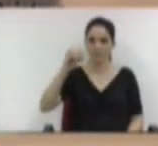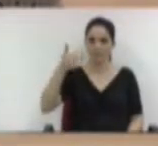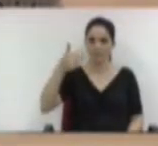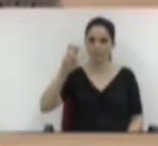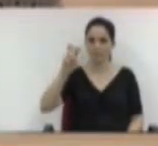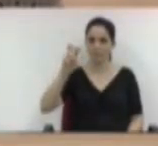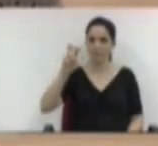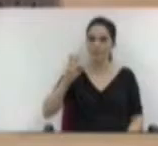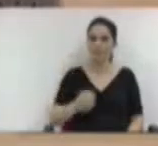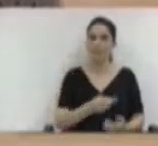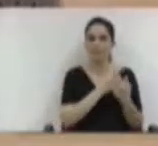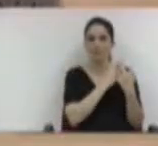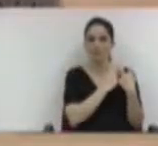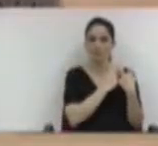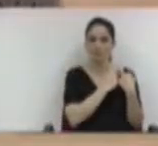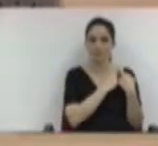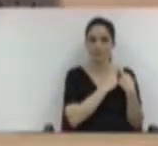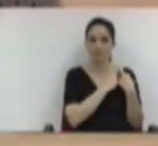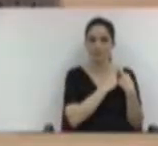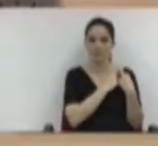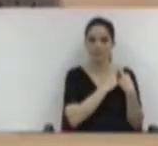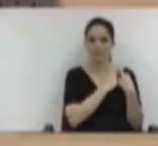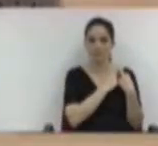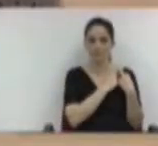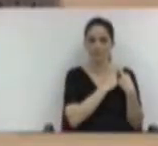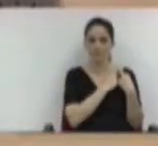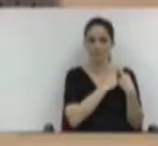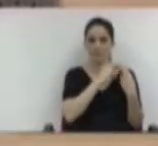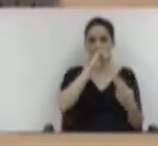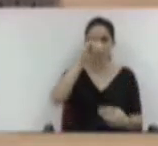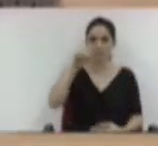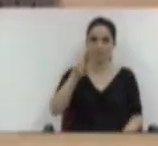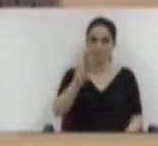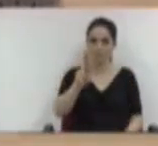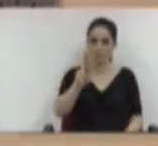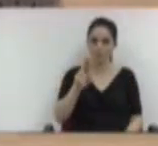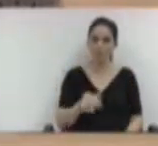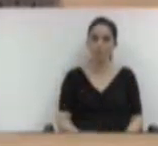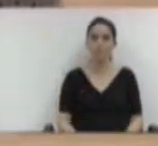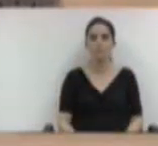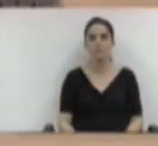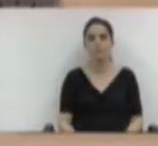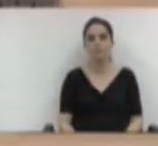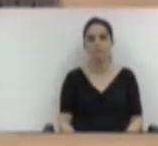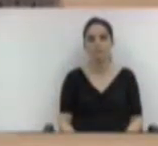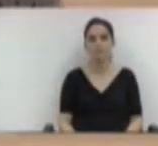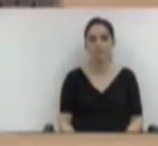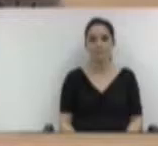910/2015. Autor, vereador José Eduardo Monteiro Júnior.